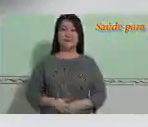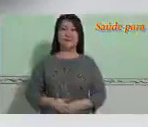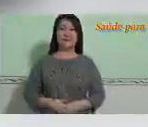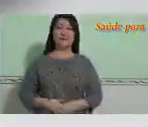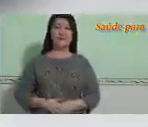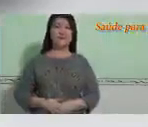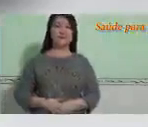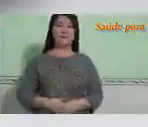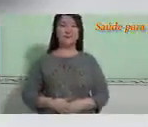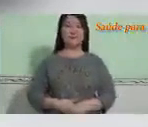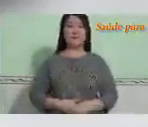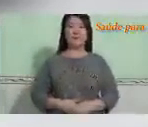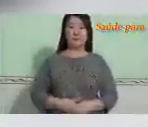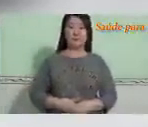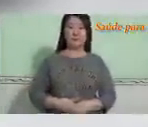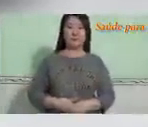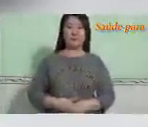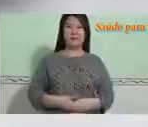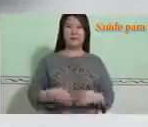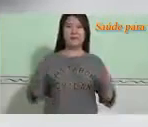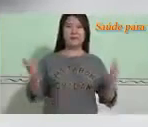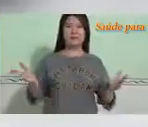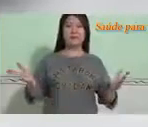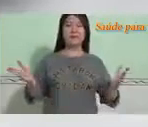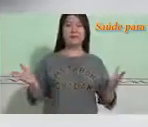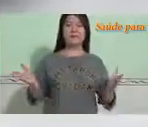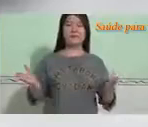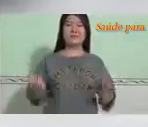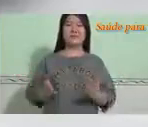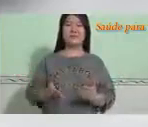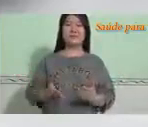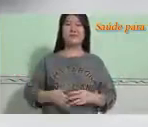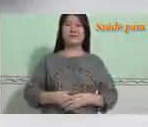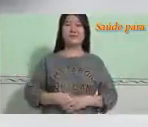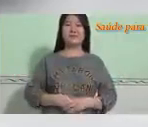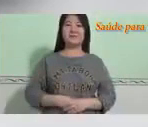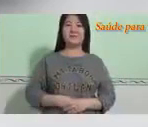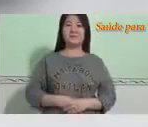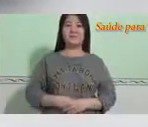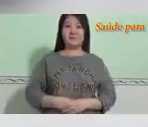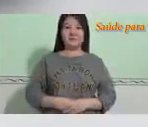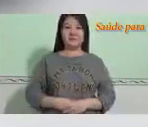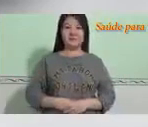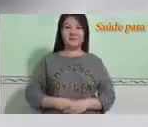vírgula, manchas roxas e dificuldade para movimentar o tronco.